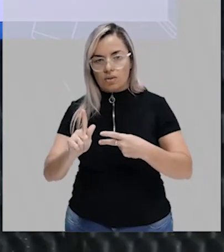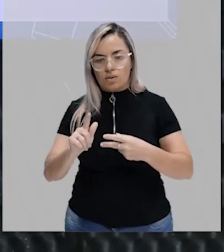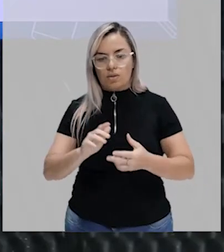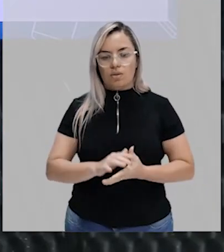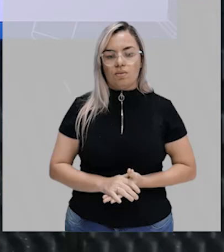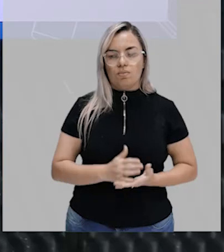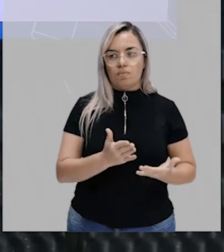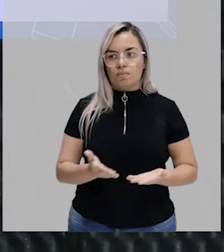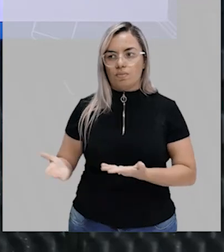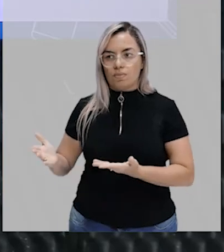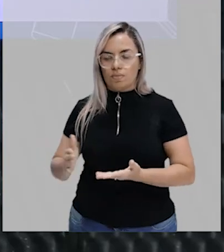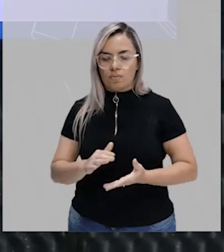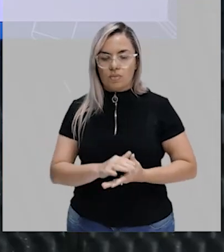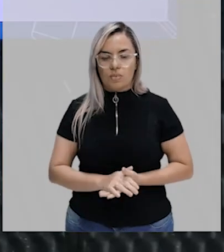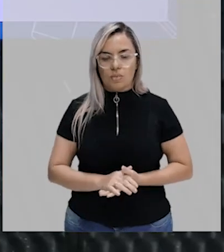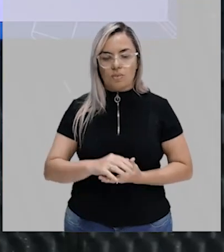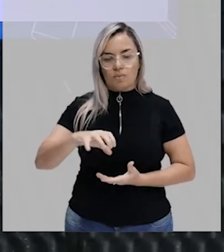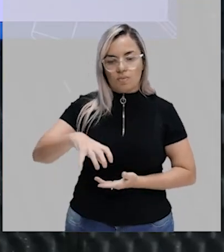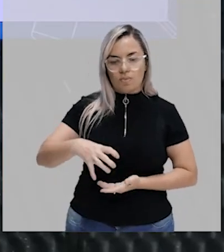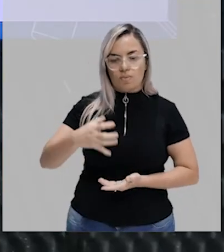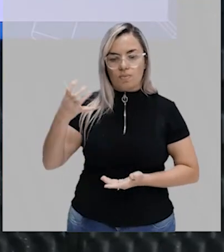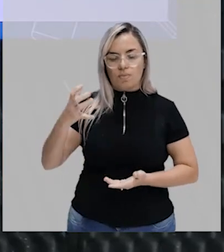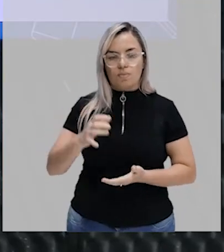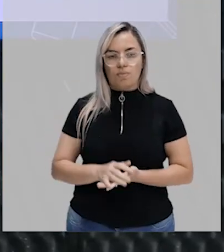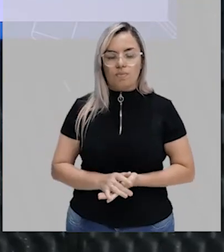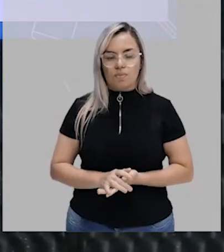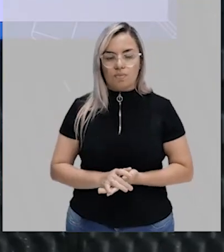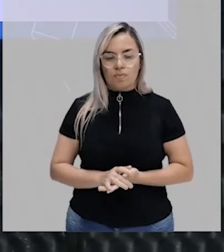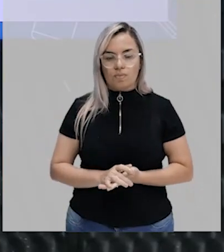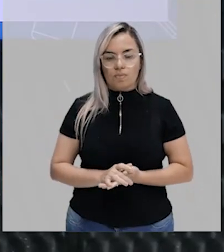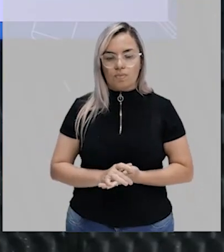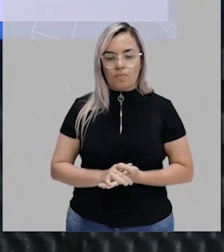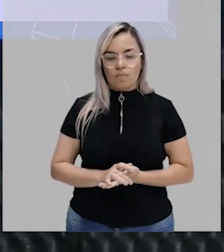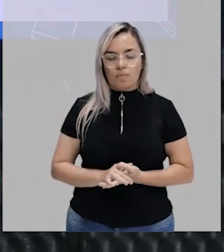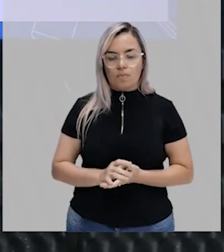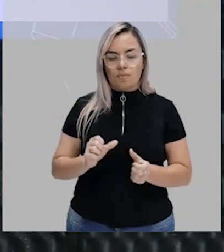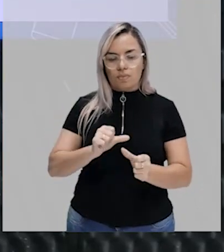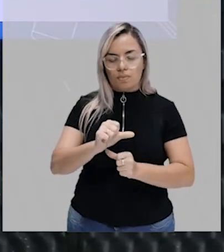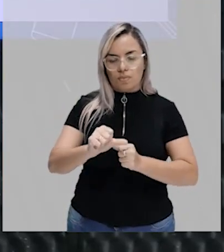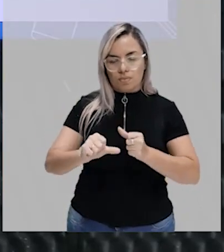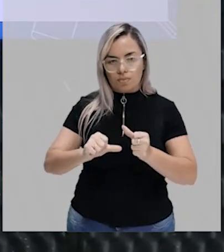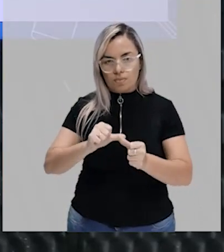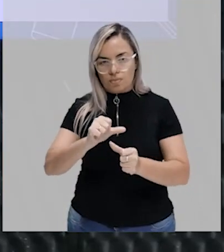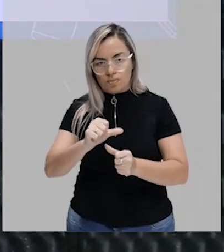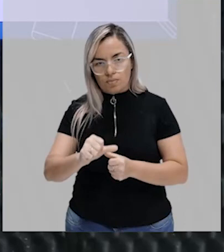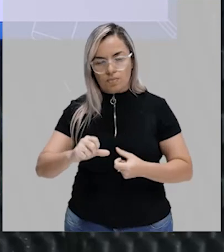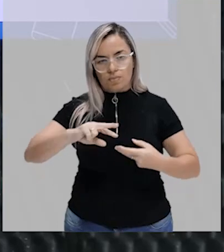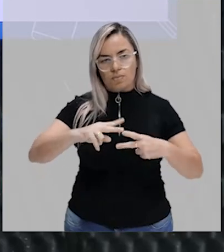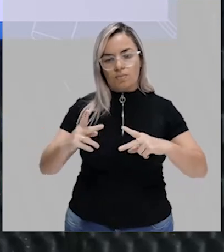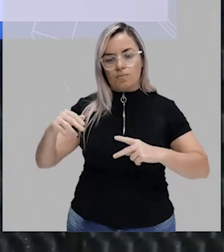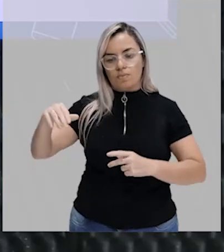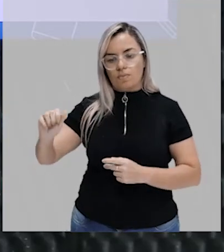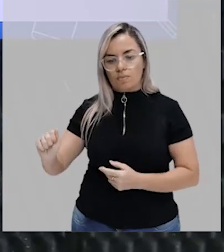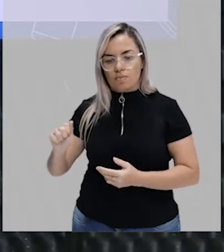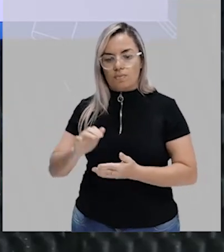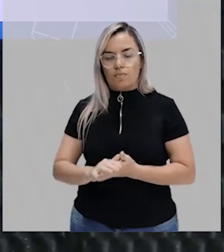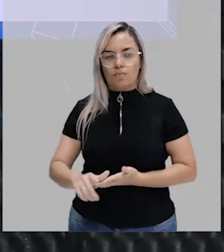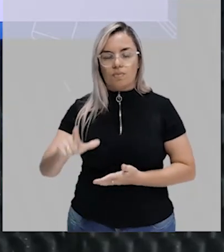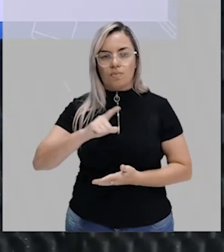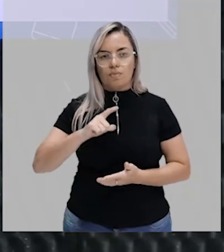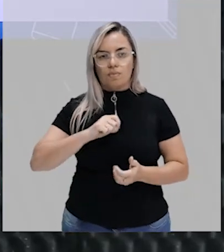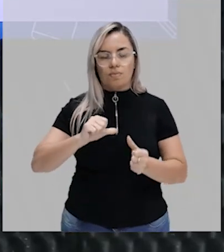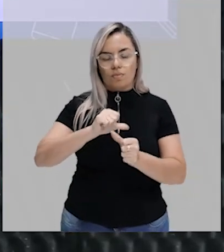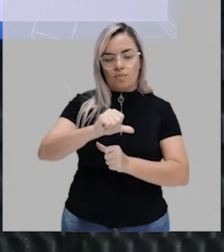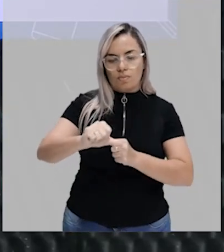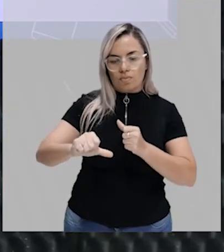no lugar onde ocorreu a mutação genética, eu tinha citosina. Então, teve a mudança para